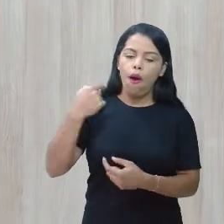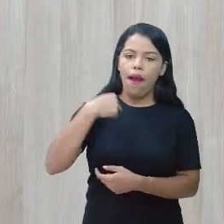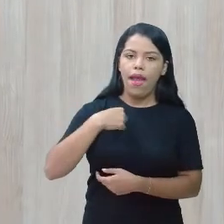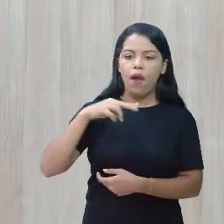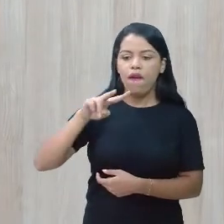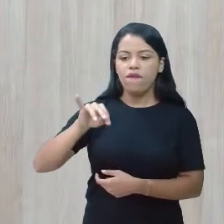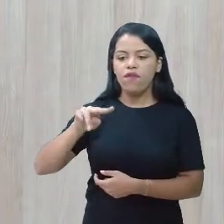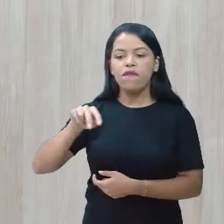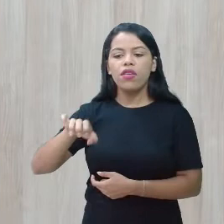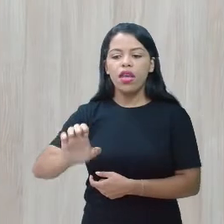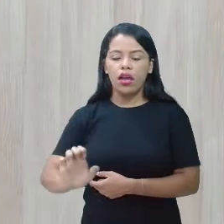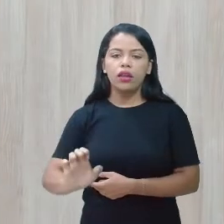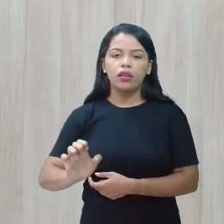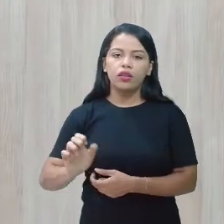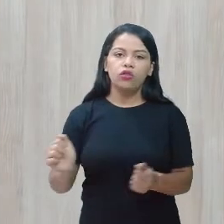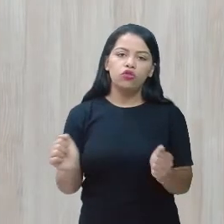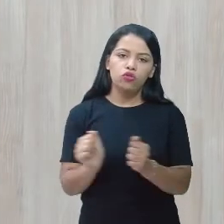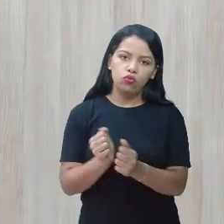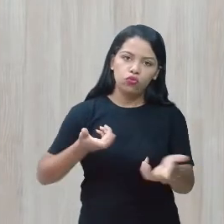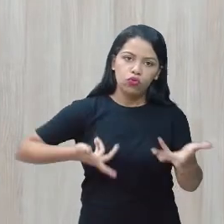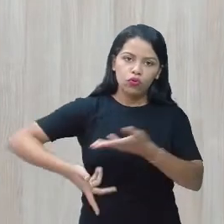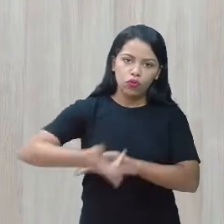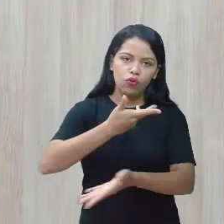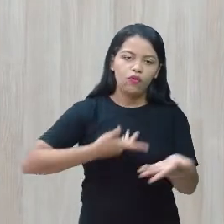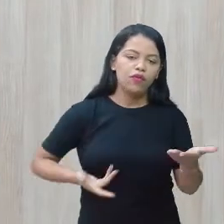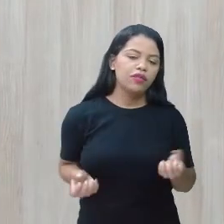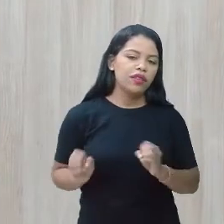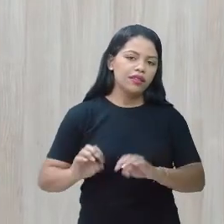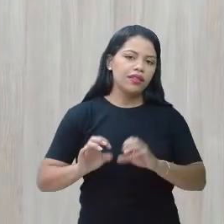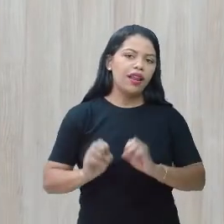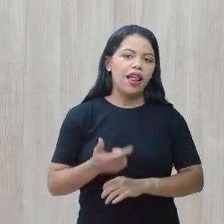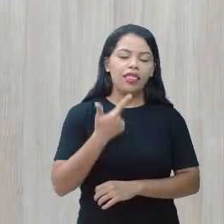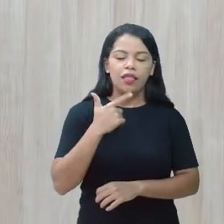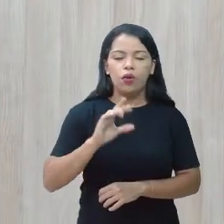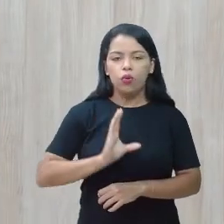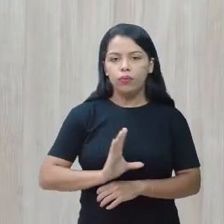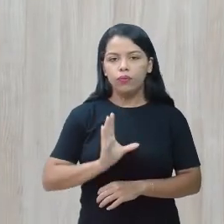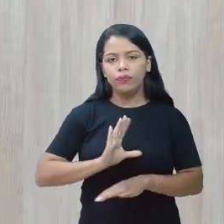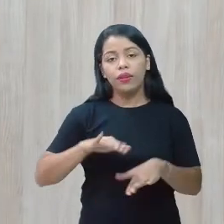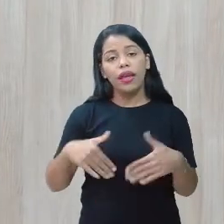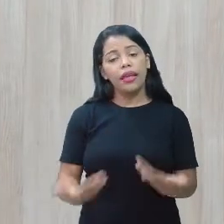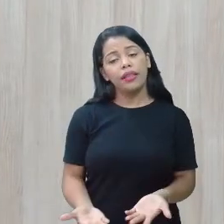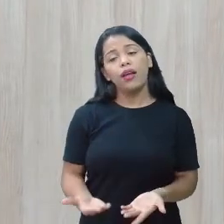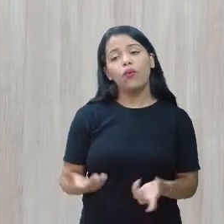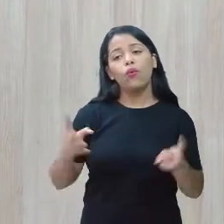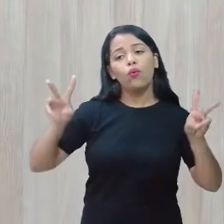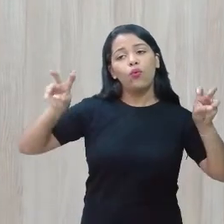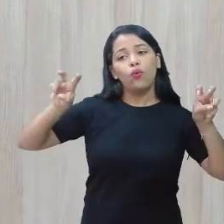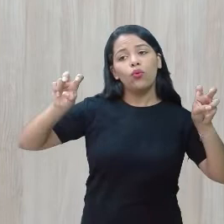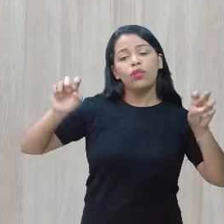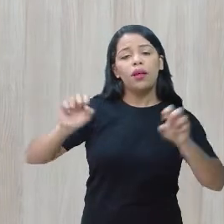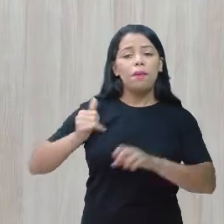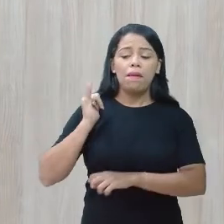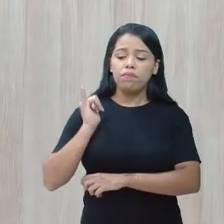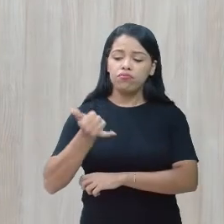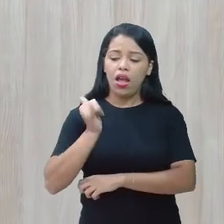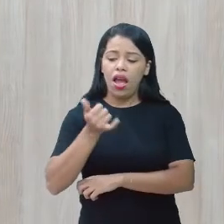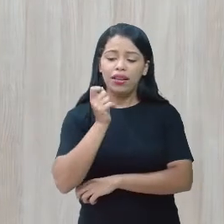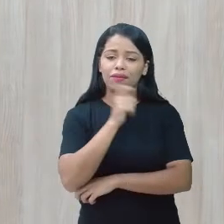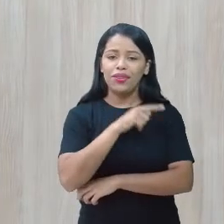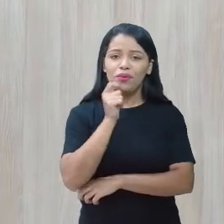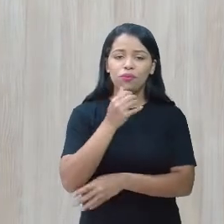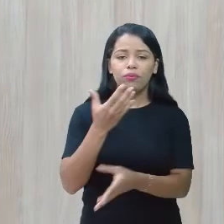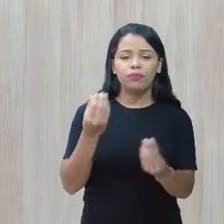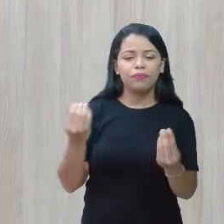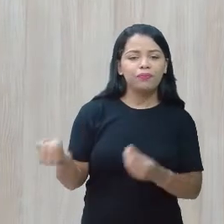no chat, dando aula de língua portuguesa. Então, esse tema, narrativa de humor, é muito importante para a